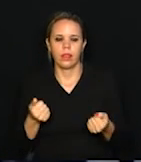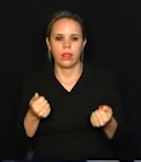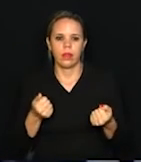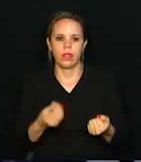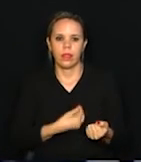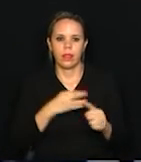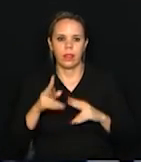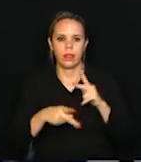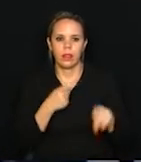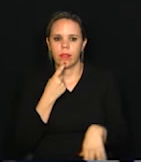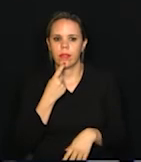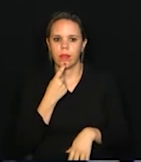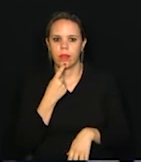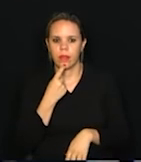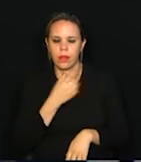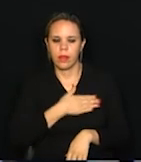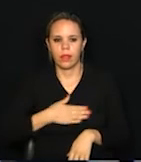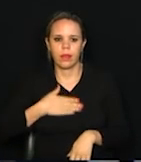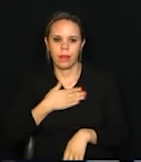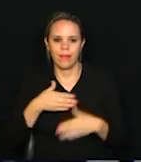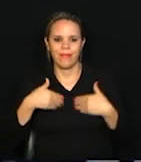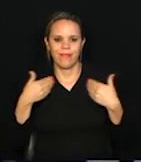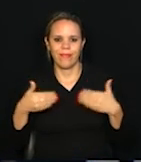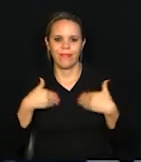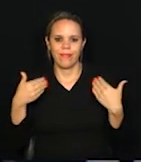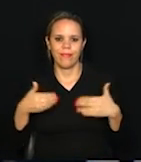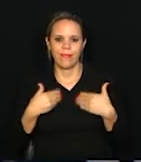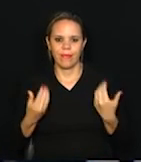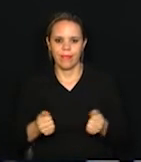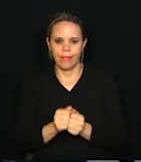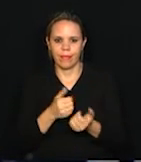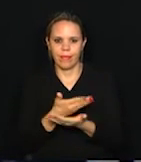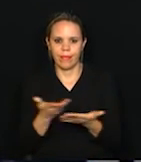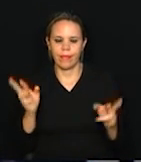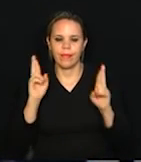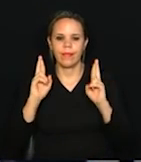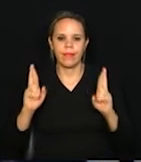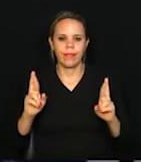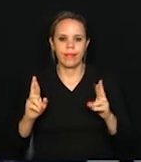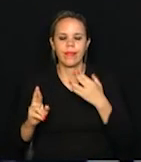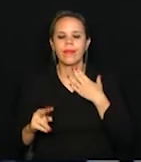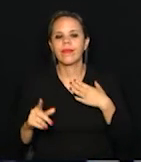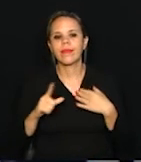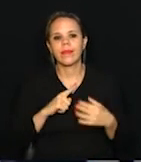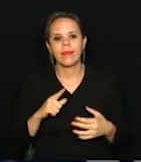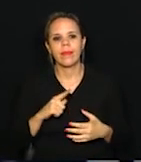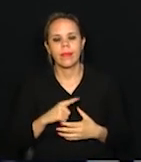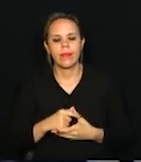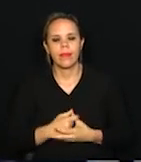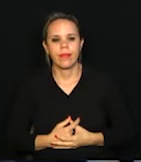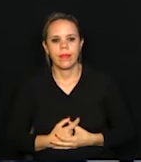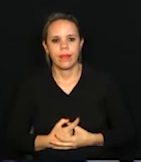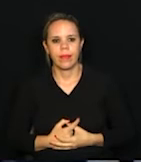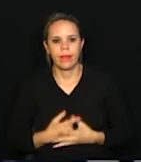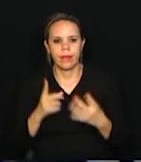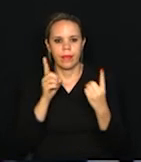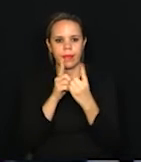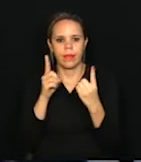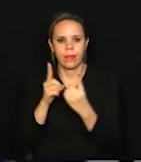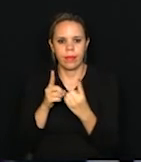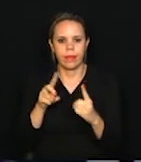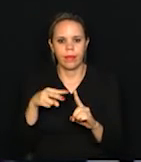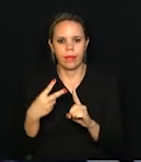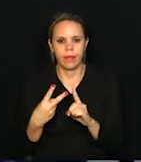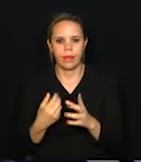de todos os campineiros. Então, foi uma alegria muito grande estar com vocês, espero que tenha atendido as